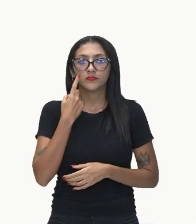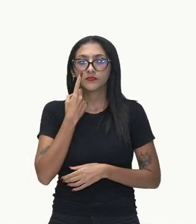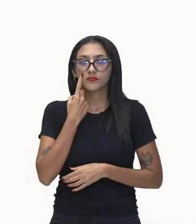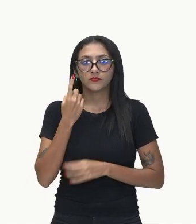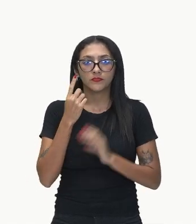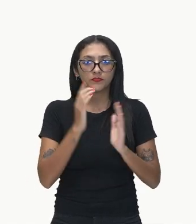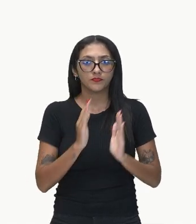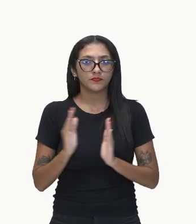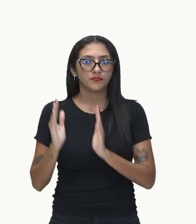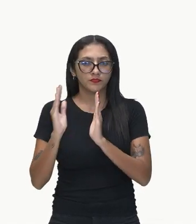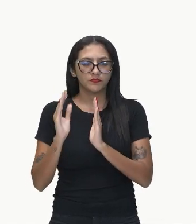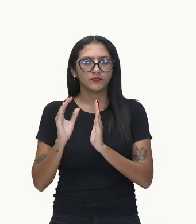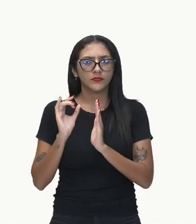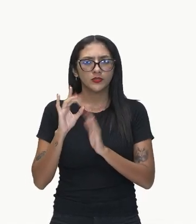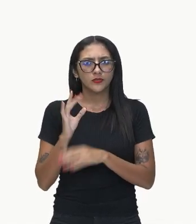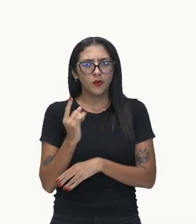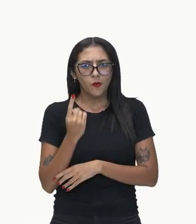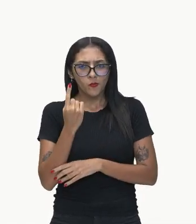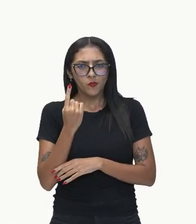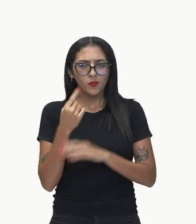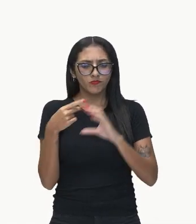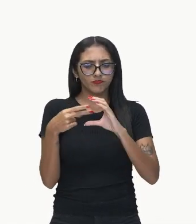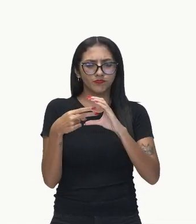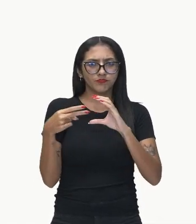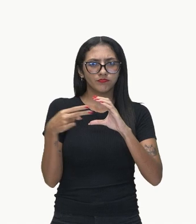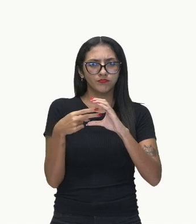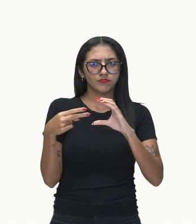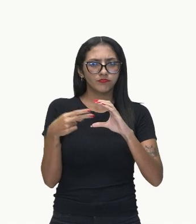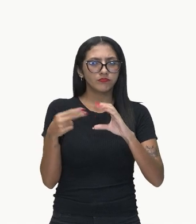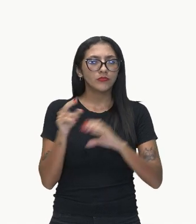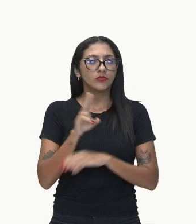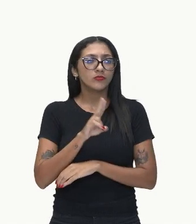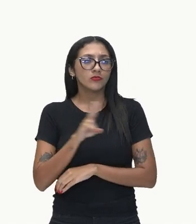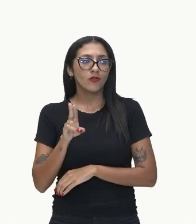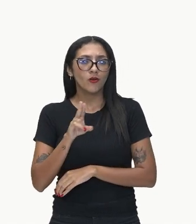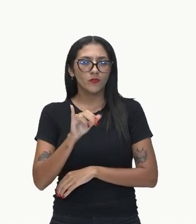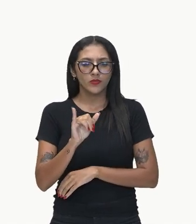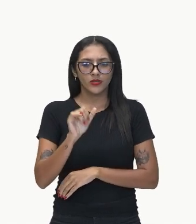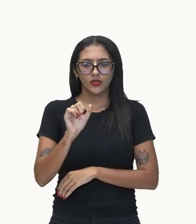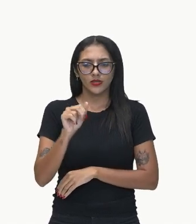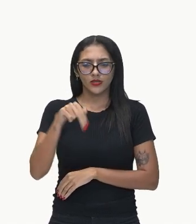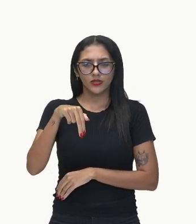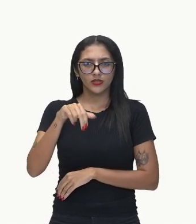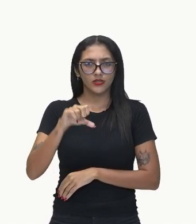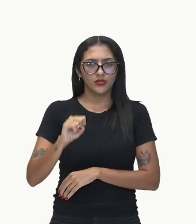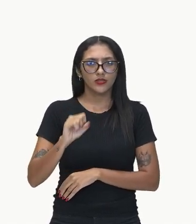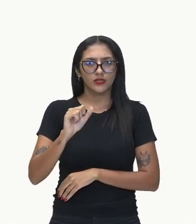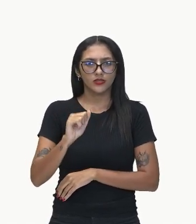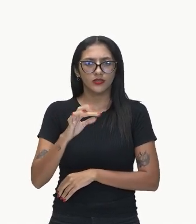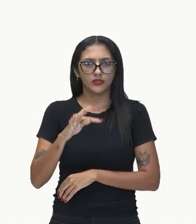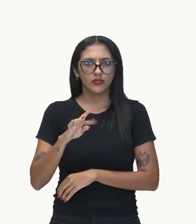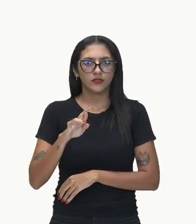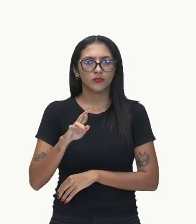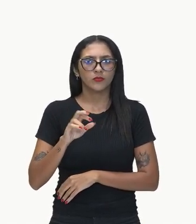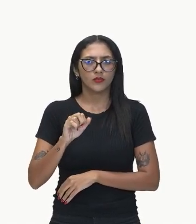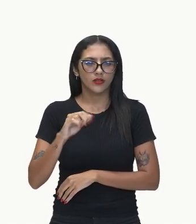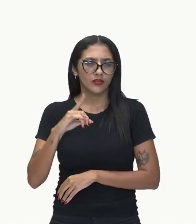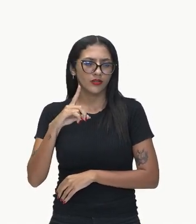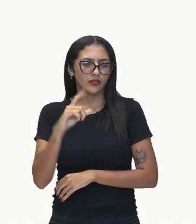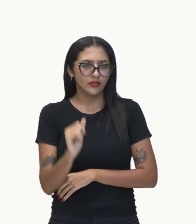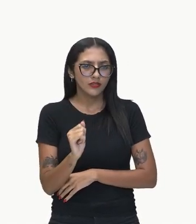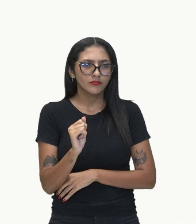dupla fazendo parte do ciclo, ela é insaturada. Então, a classificação seria uma cadeia